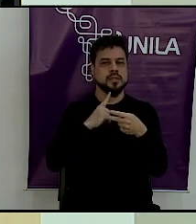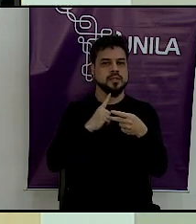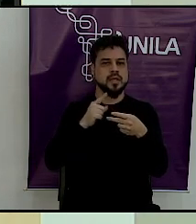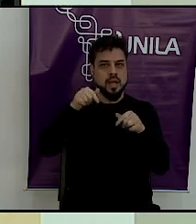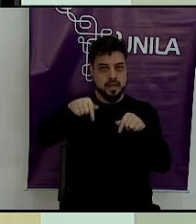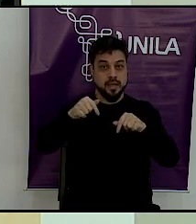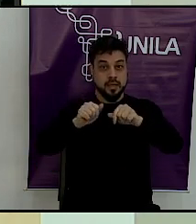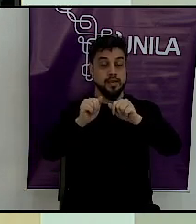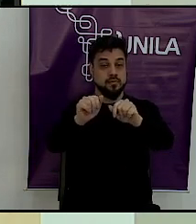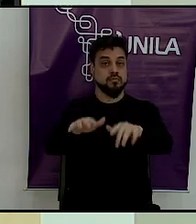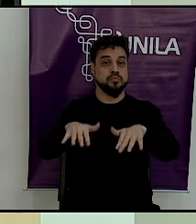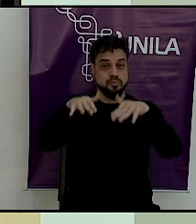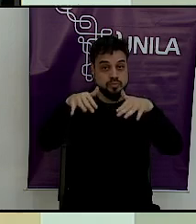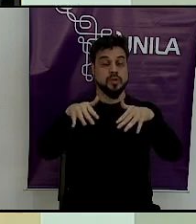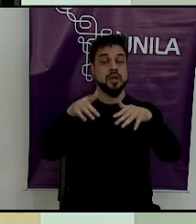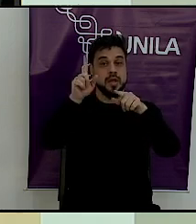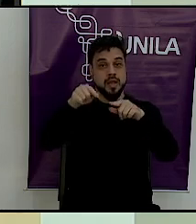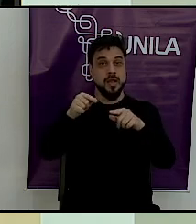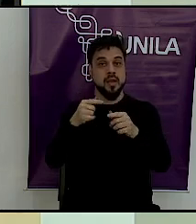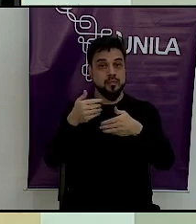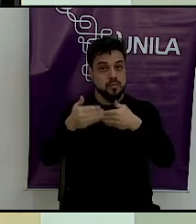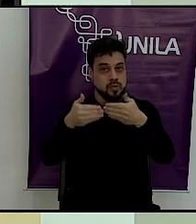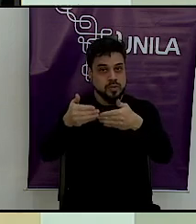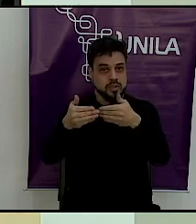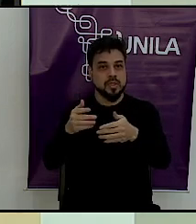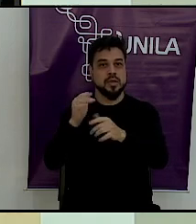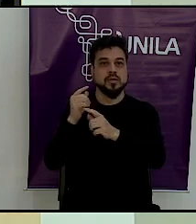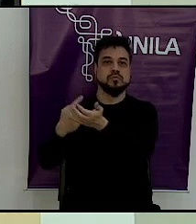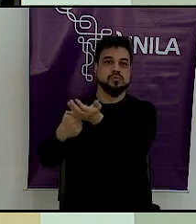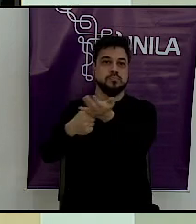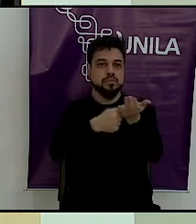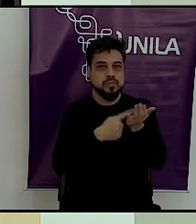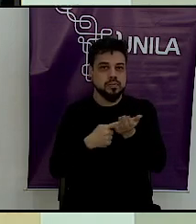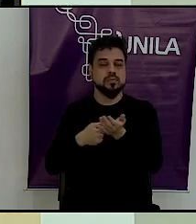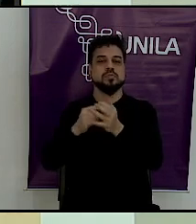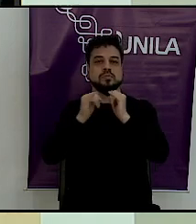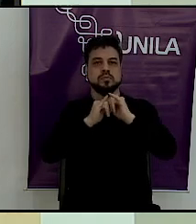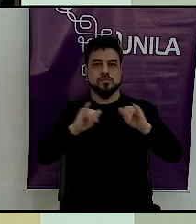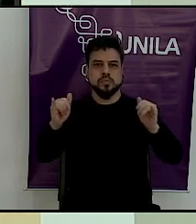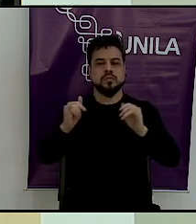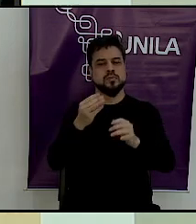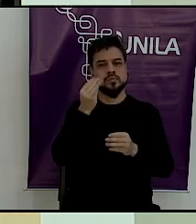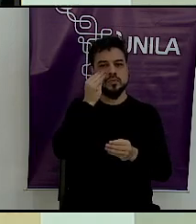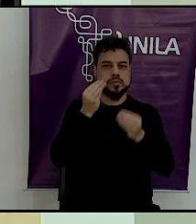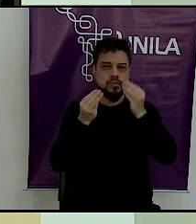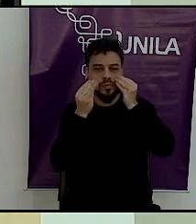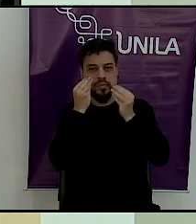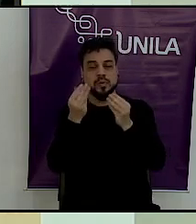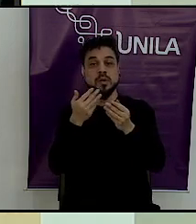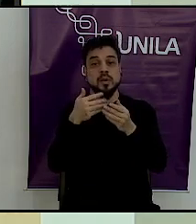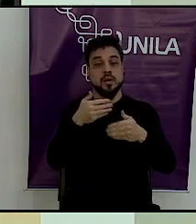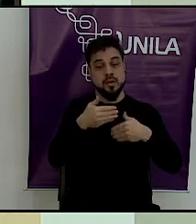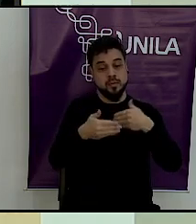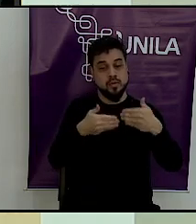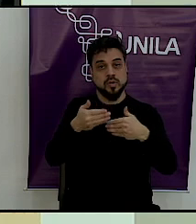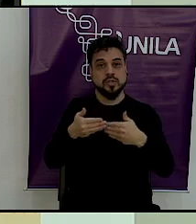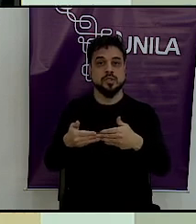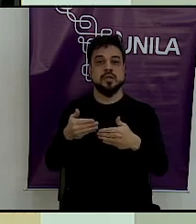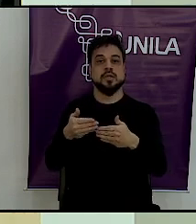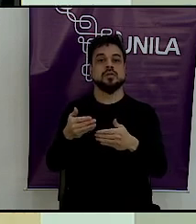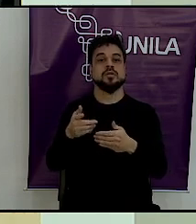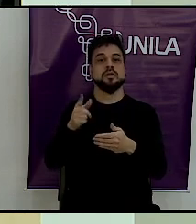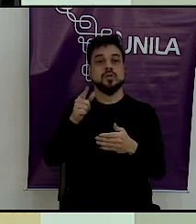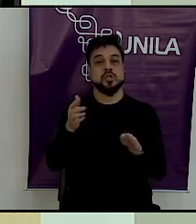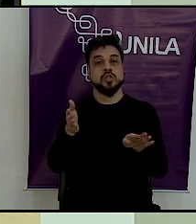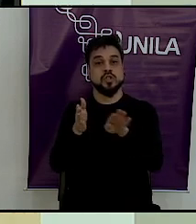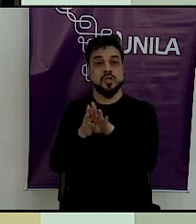processo de alinhamento até esse documento, esse processo do orçamento chegar ao consumo, provavelmente no mês